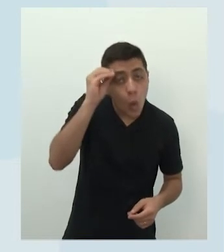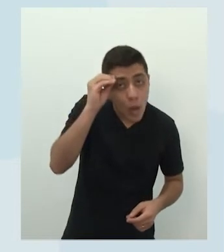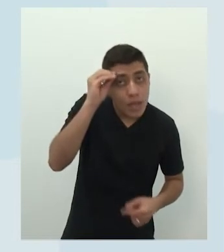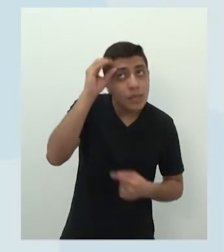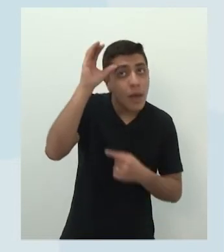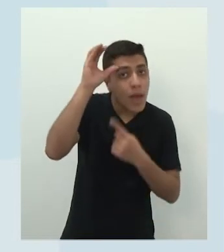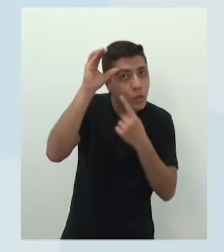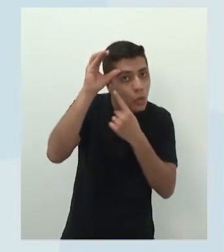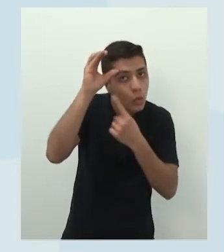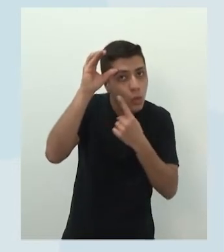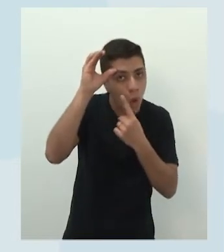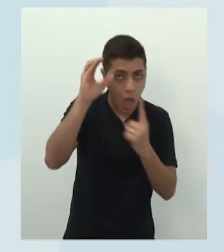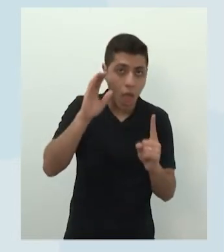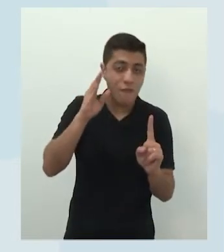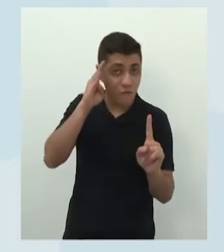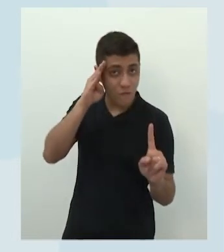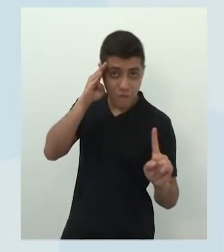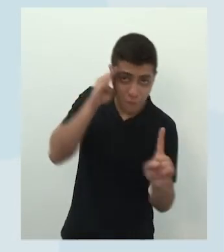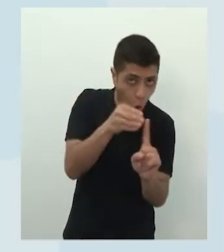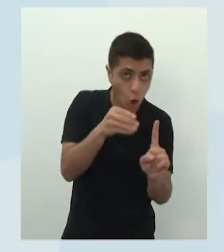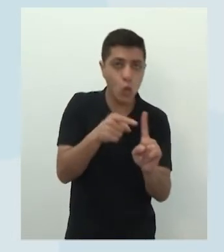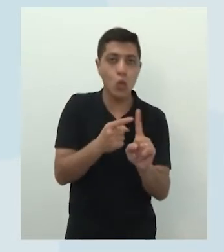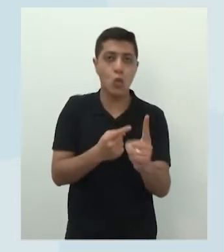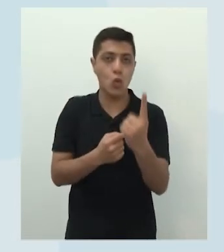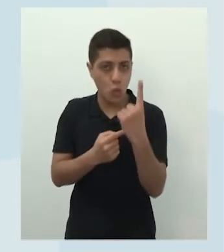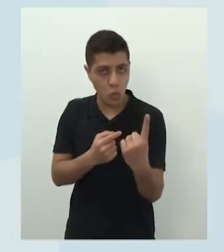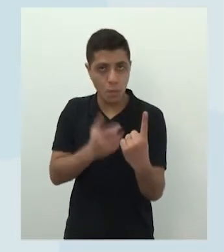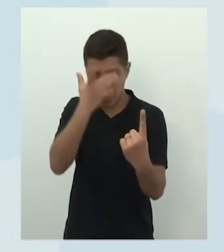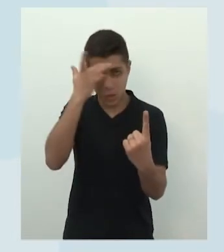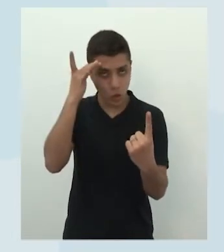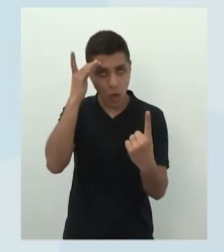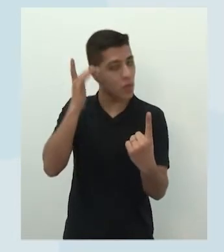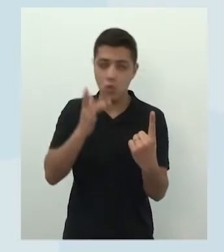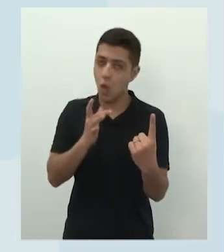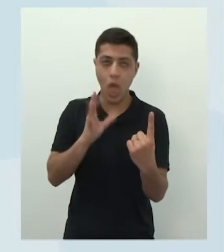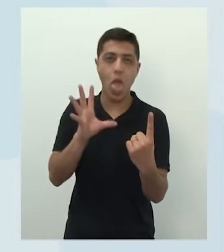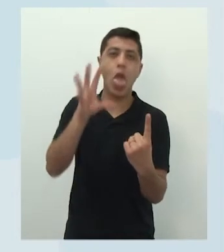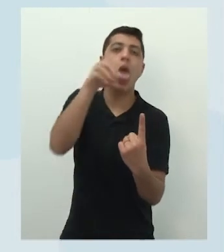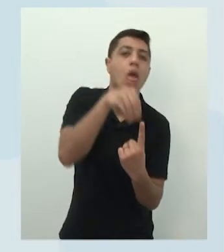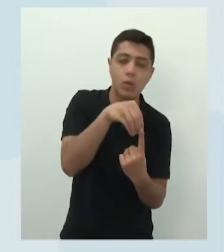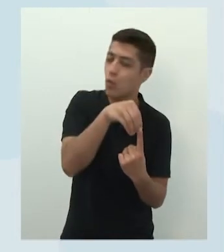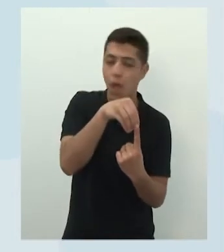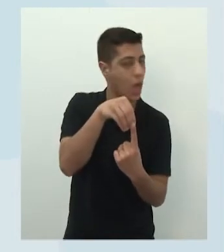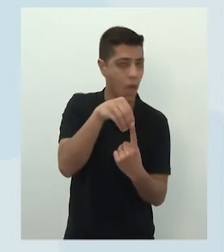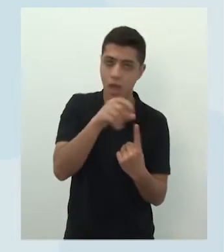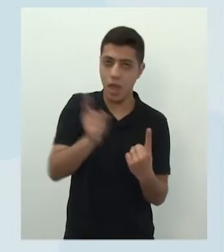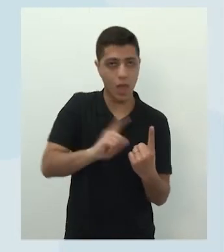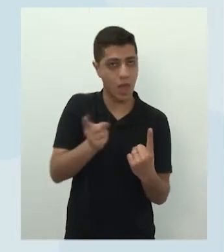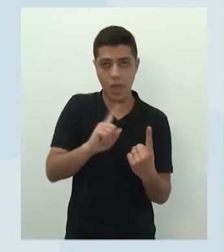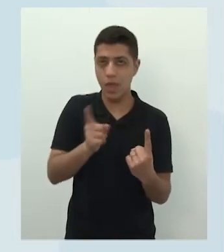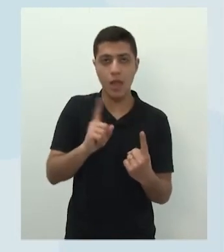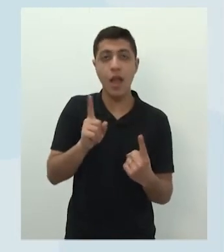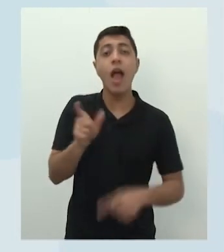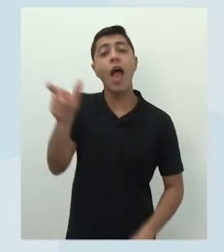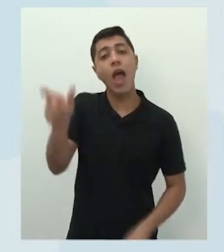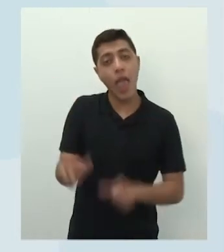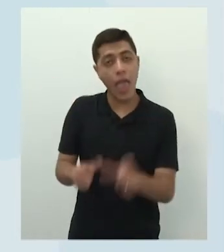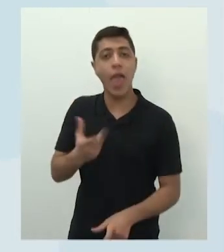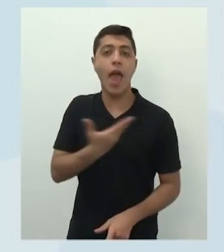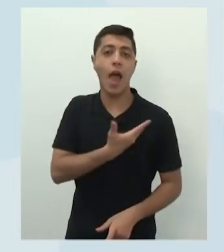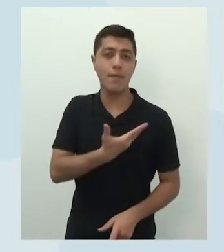é natural e é louvável que existe isso é bastante bonito no fenômeno de interação.